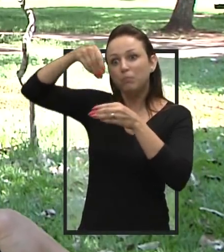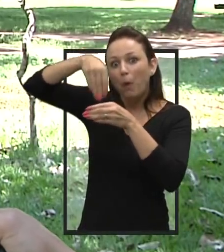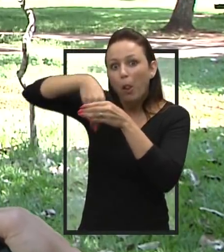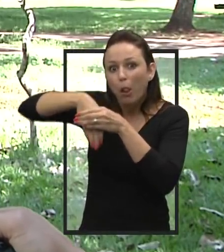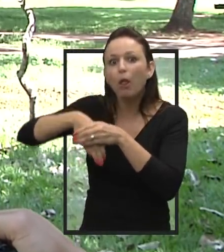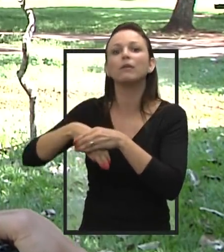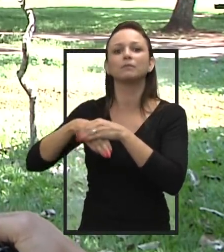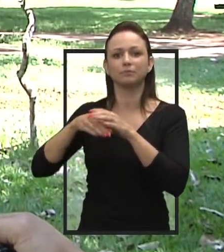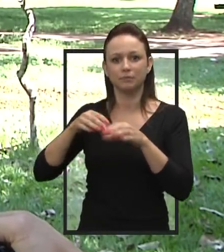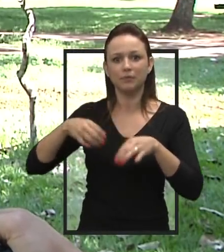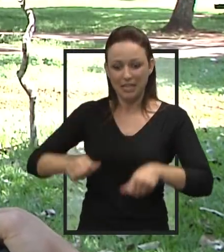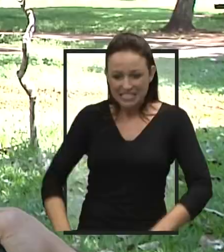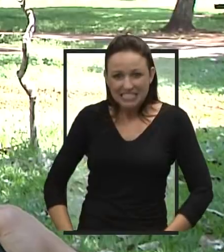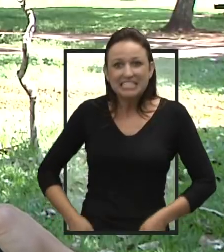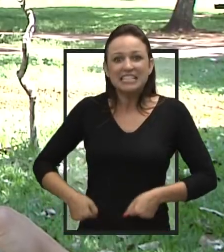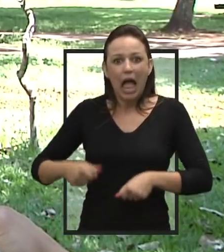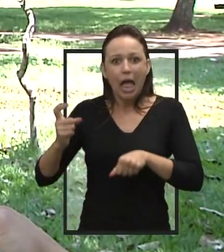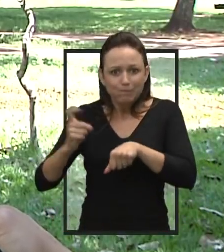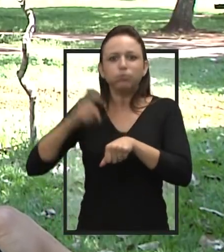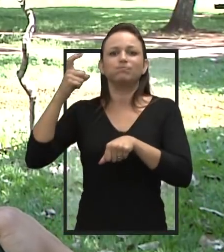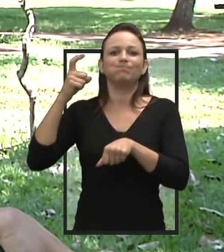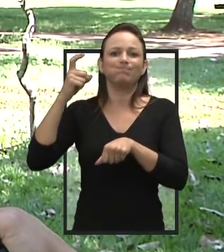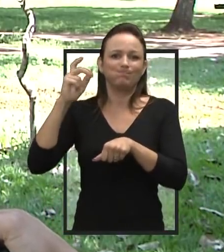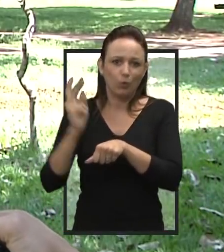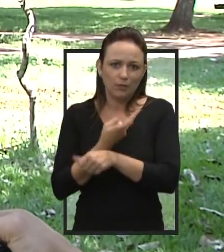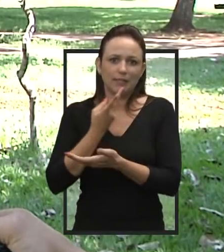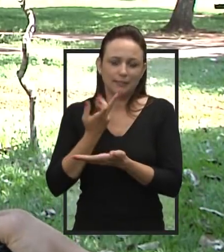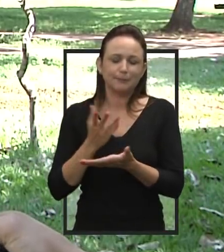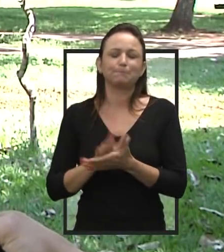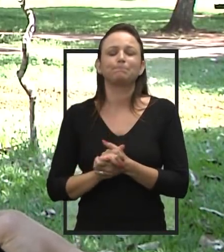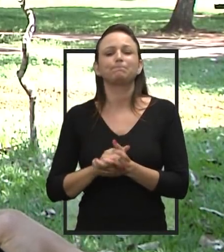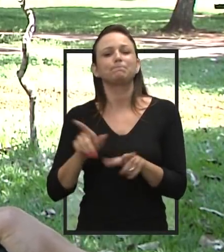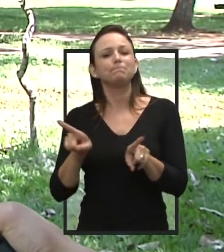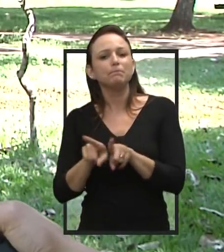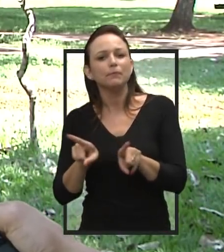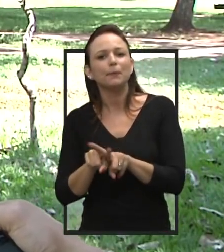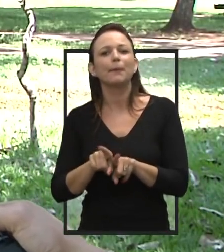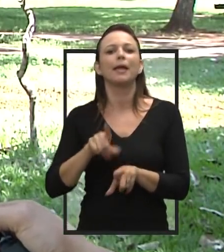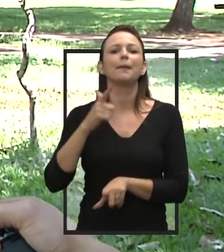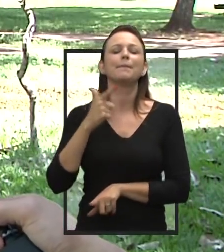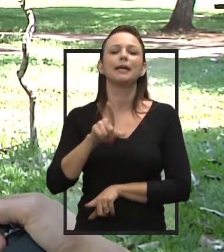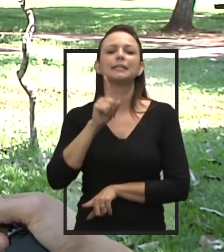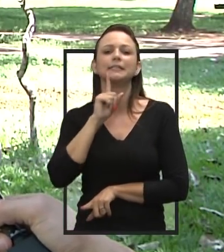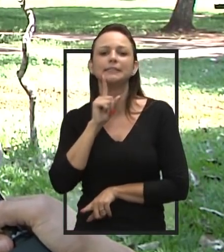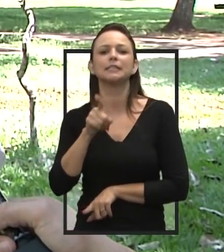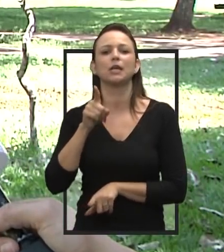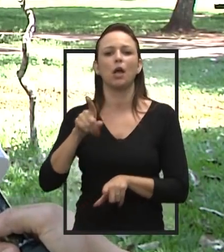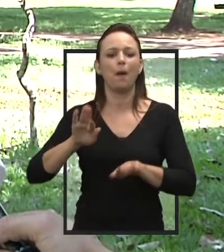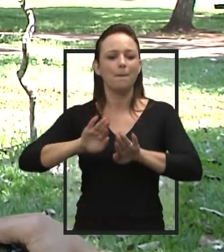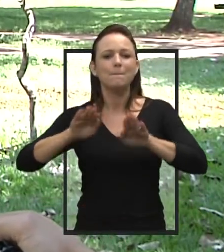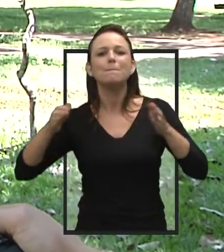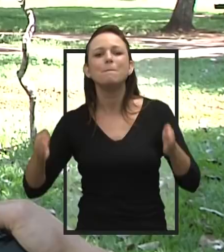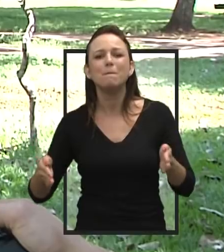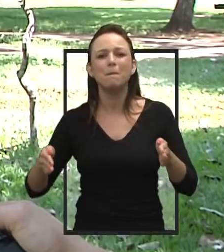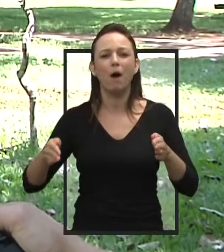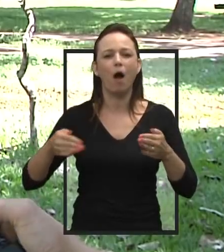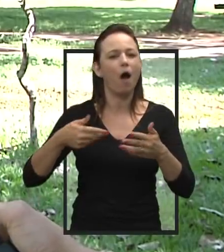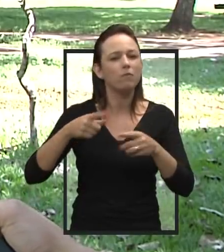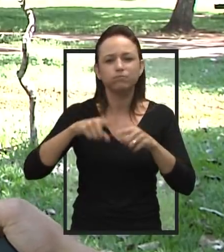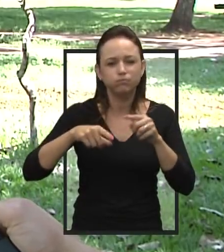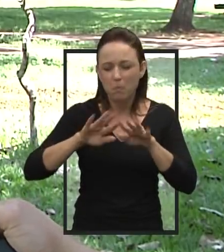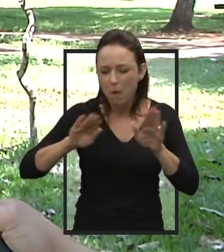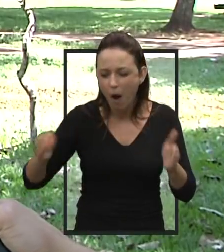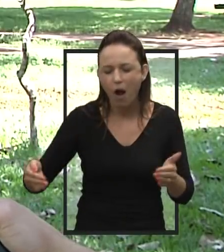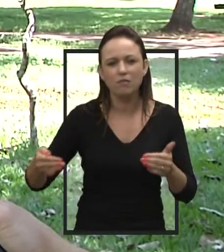que você veste, você pressiona ele e ele acaba te ferroando. Que mais? Deixar os móveis, todos eles,